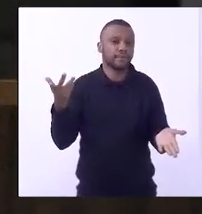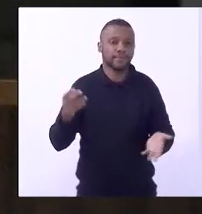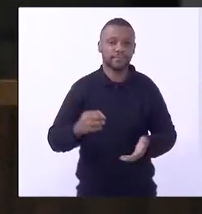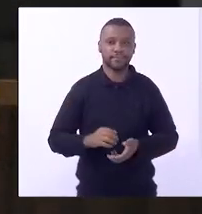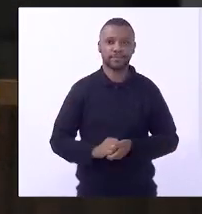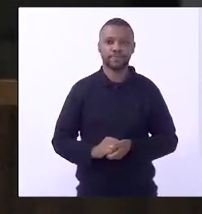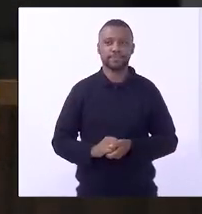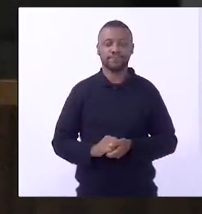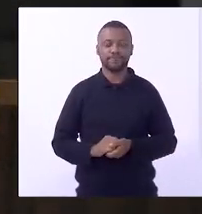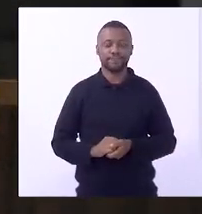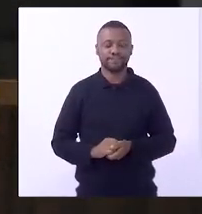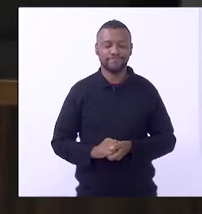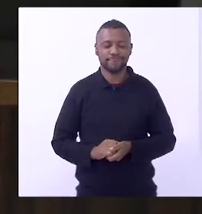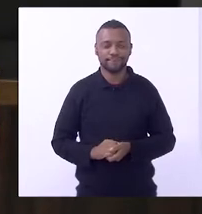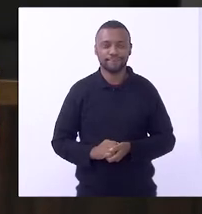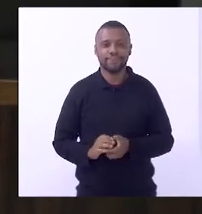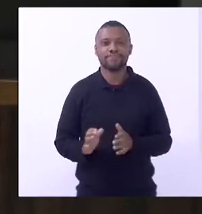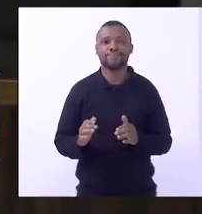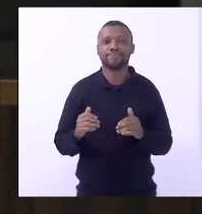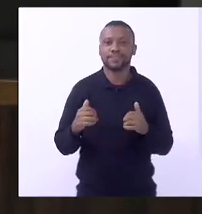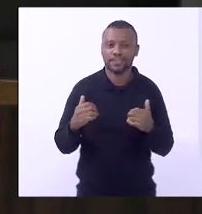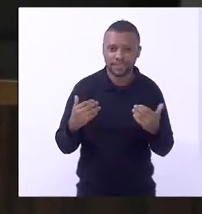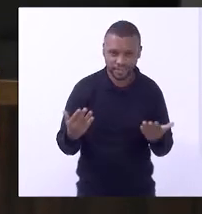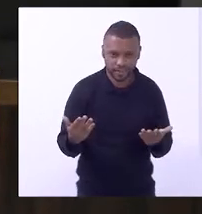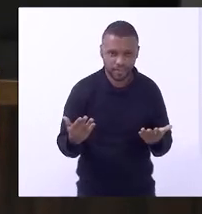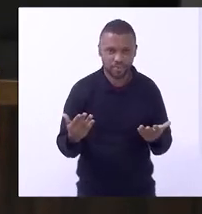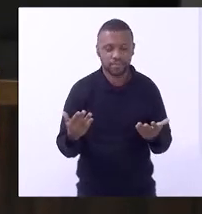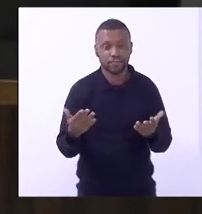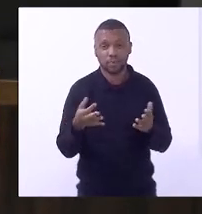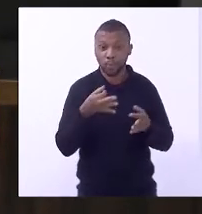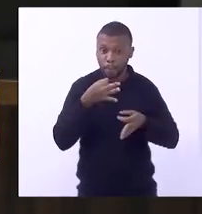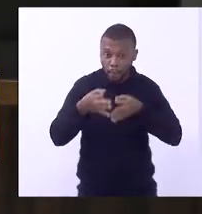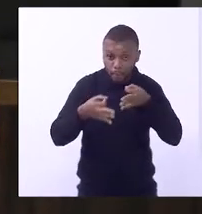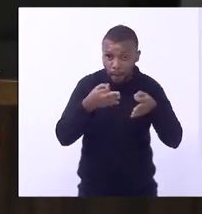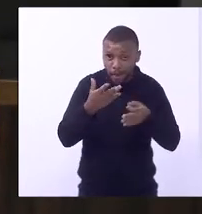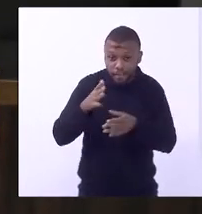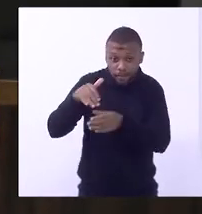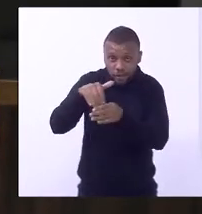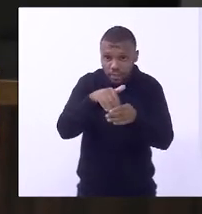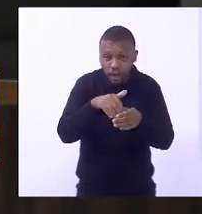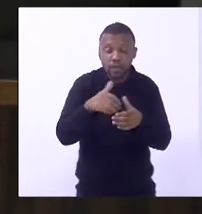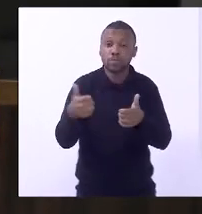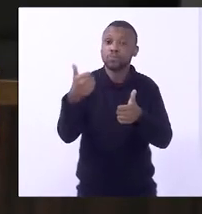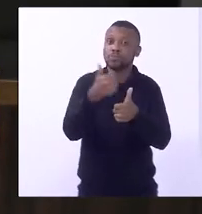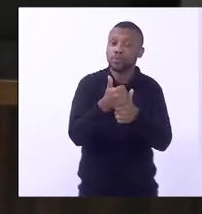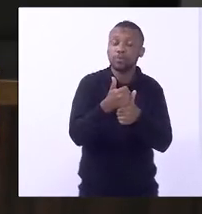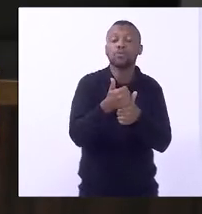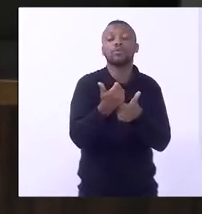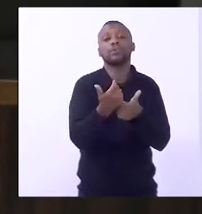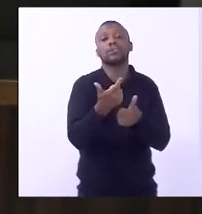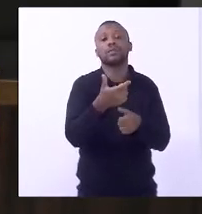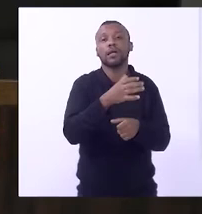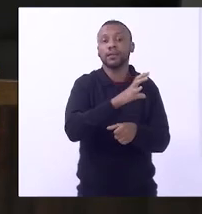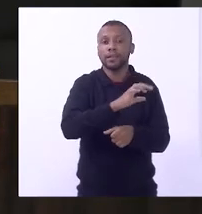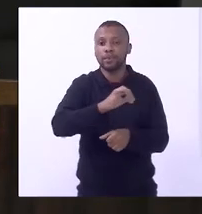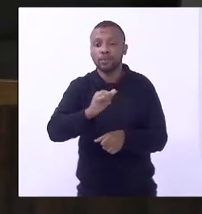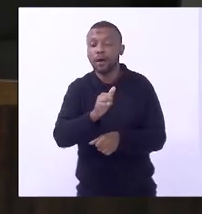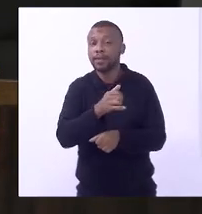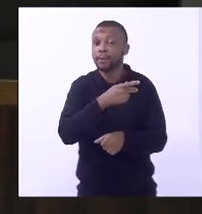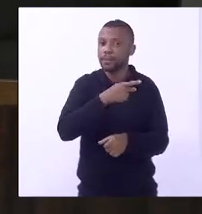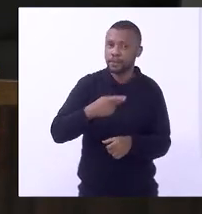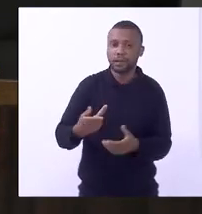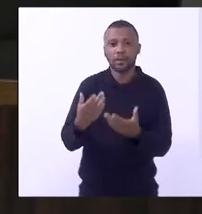Com os pareceres emitidos em votação substitutivo da Comissão de Constituição e Justiça com forma de redação que a presidência